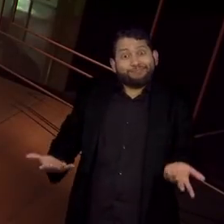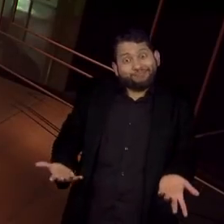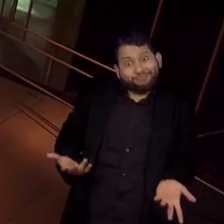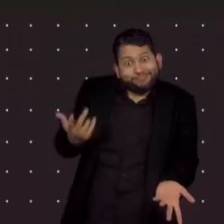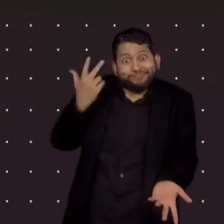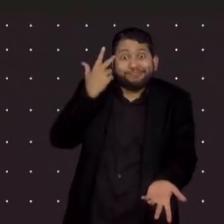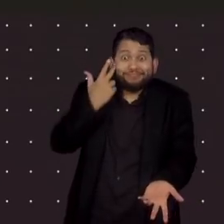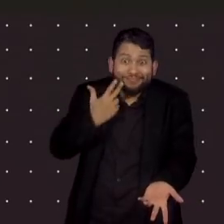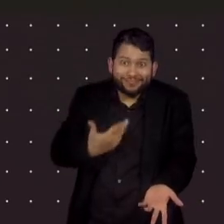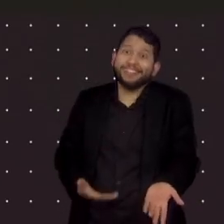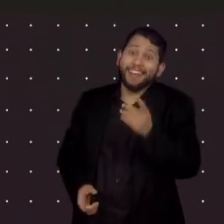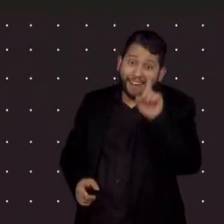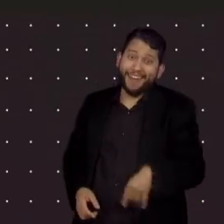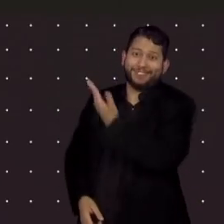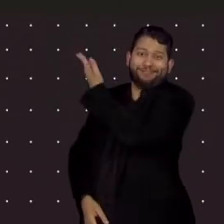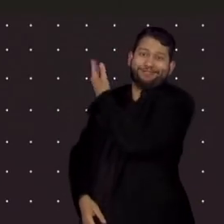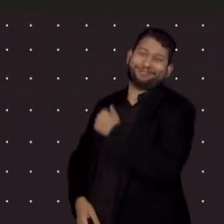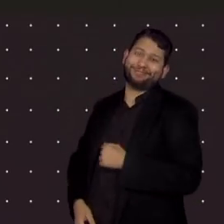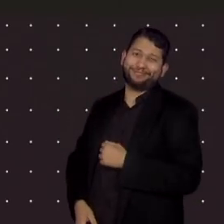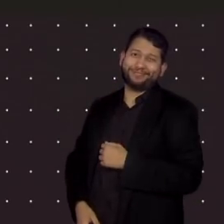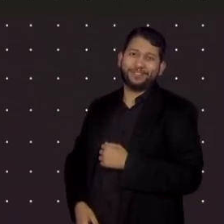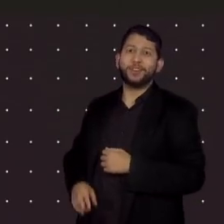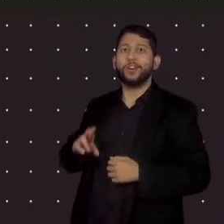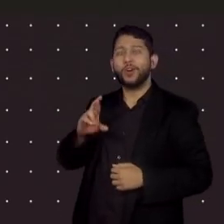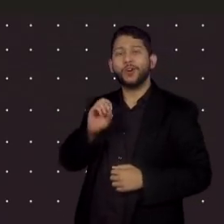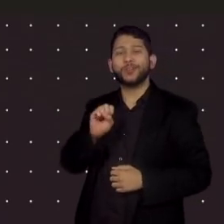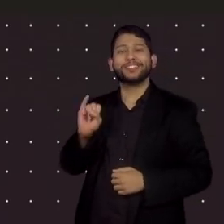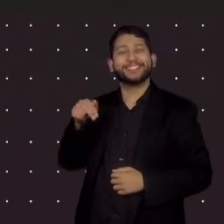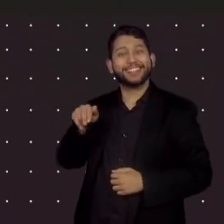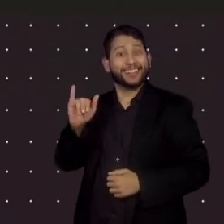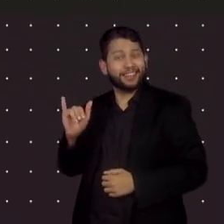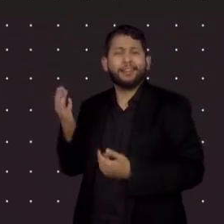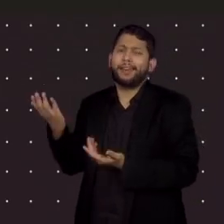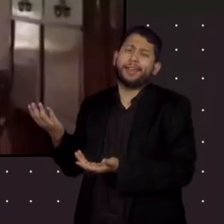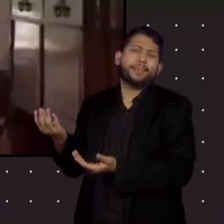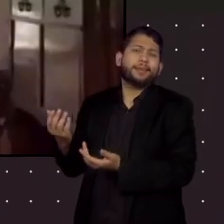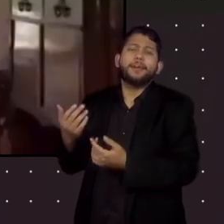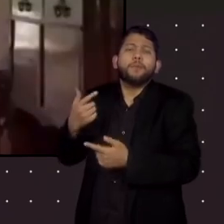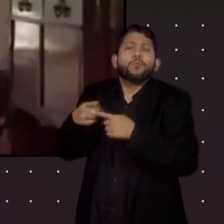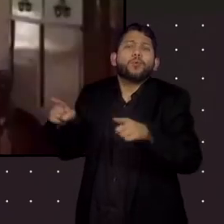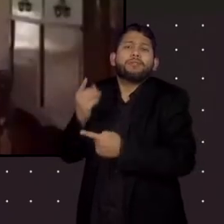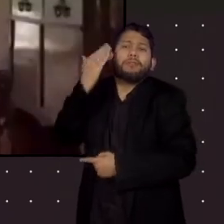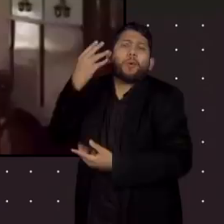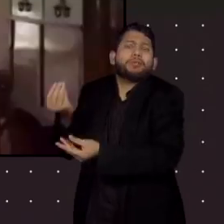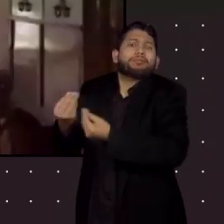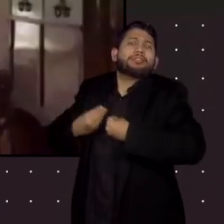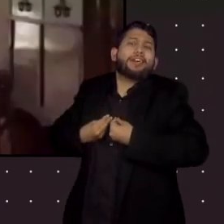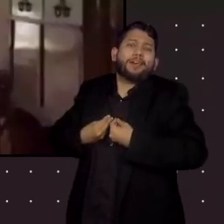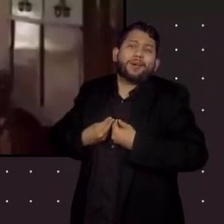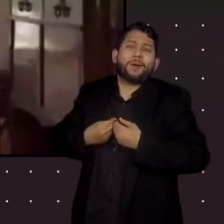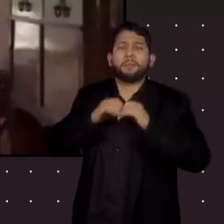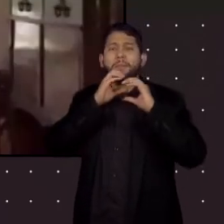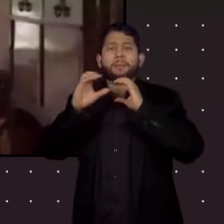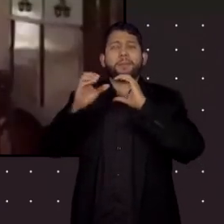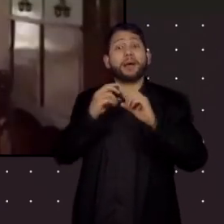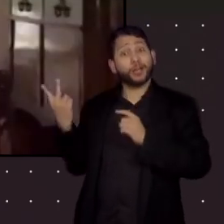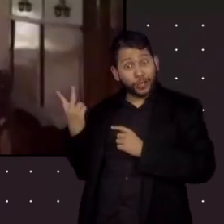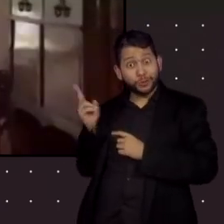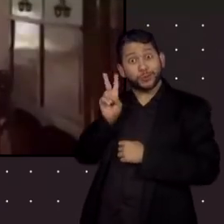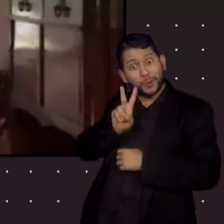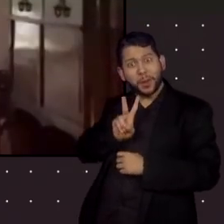E tem jeito, é o Rossini Pinto, que depois me deu tantos sucessos, né? Eu fiz muito sucesso com ele, ele